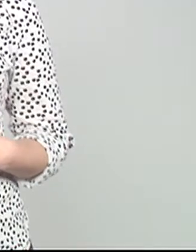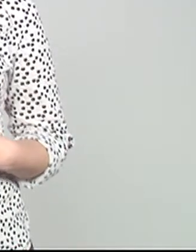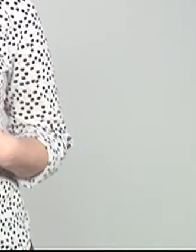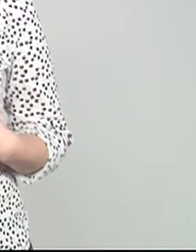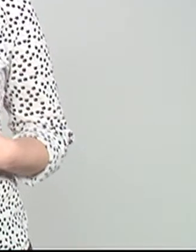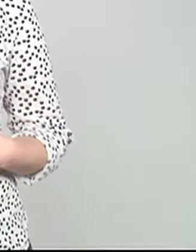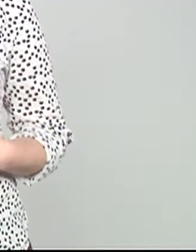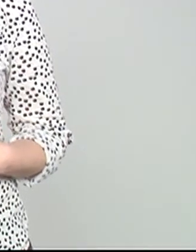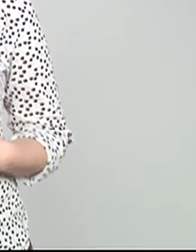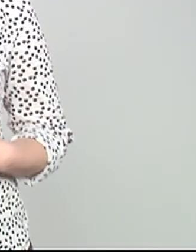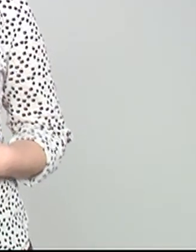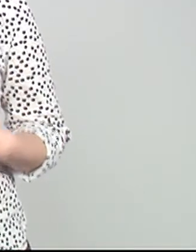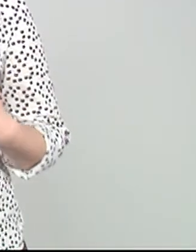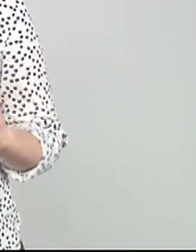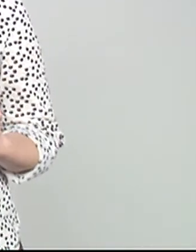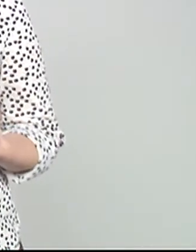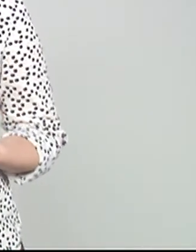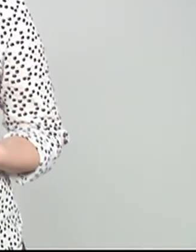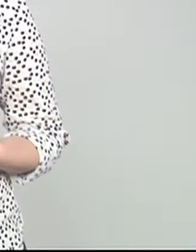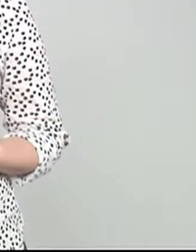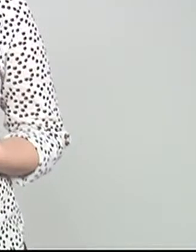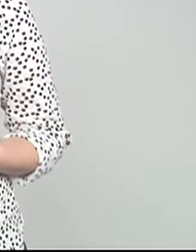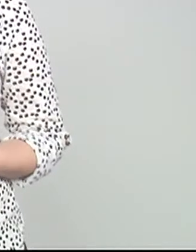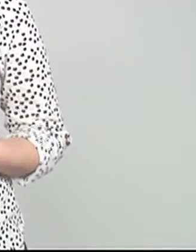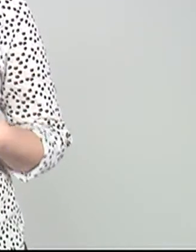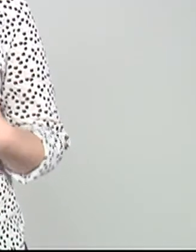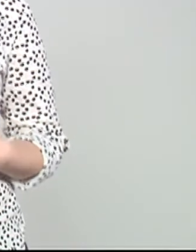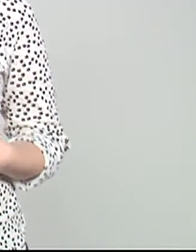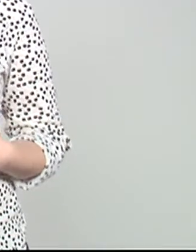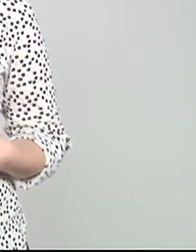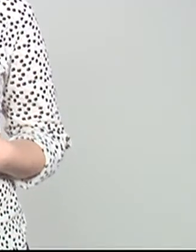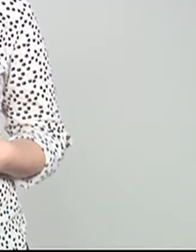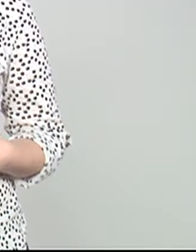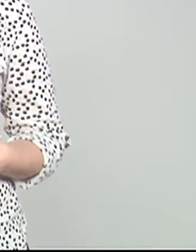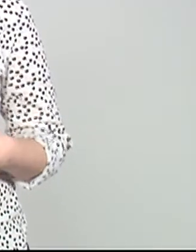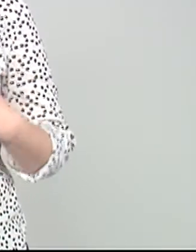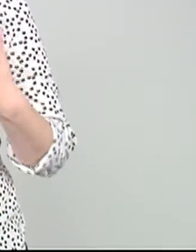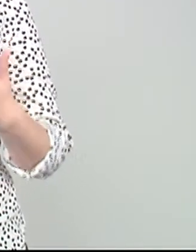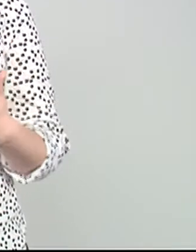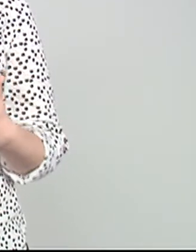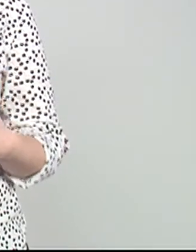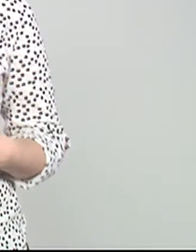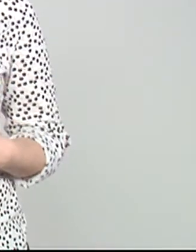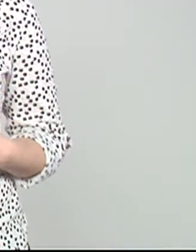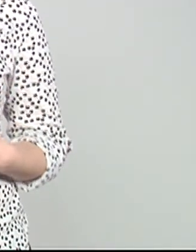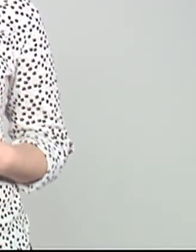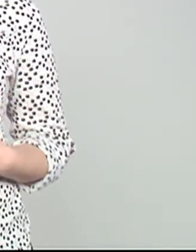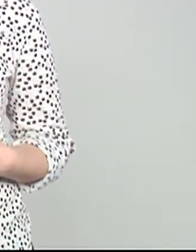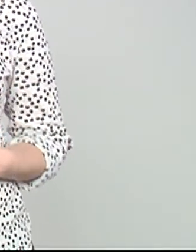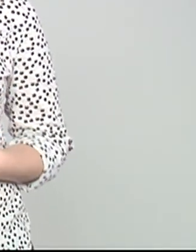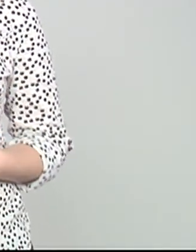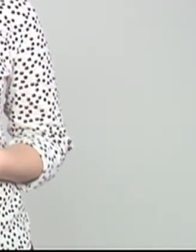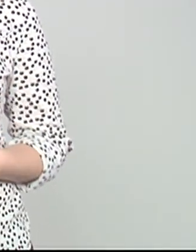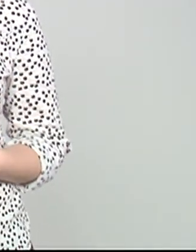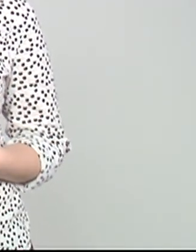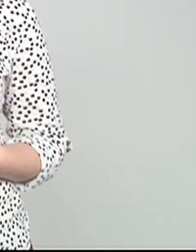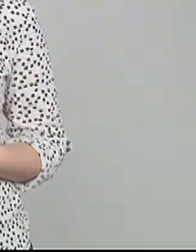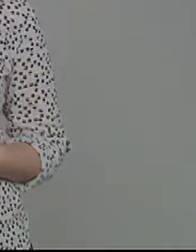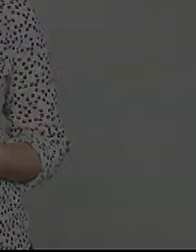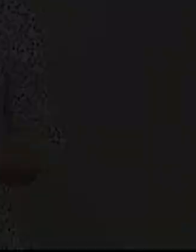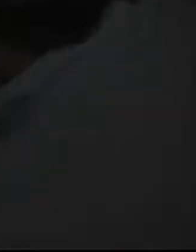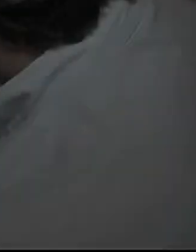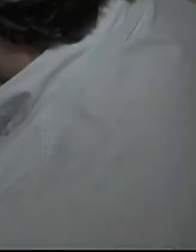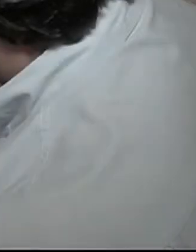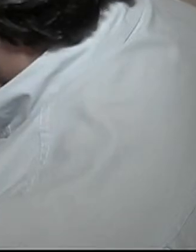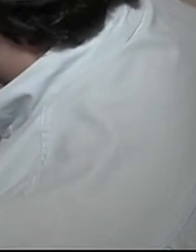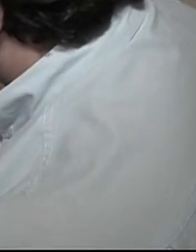A modalidade EAD, em um cenário em expansão, se mostra como eficiente alternativa para a formação do cidadão e para a democratização do